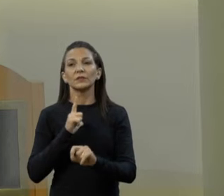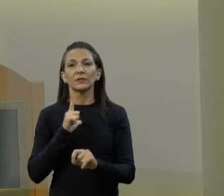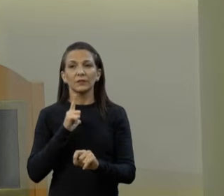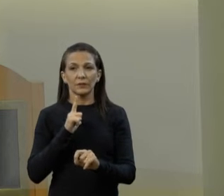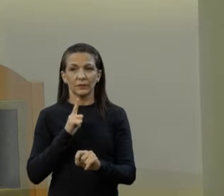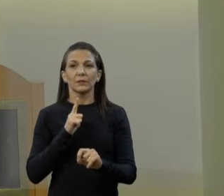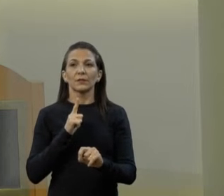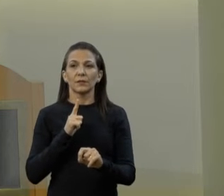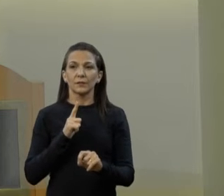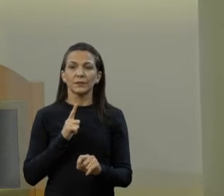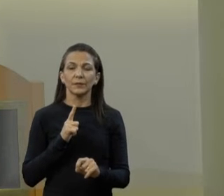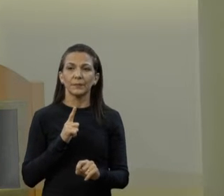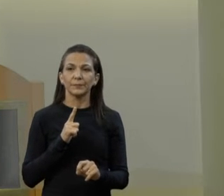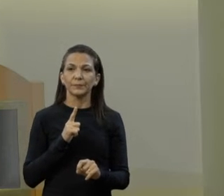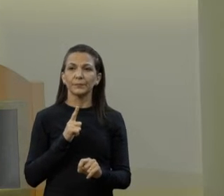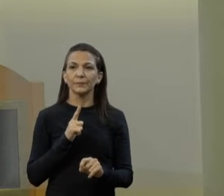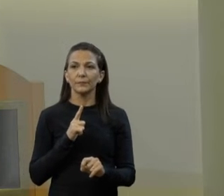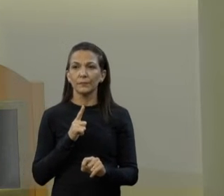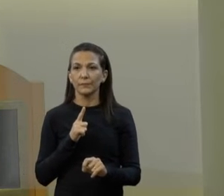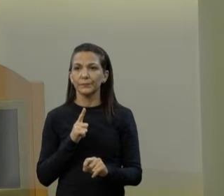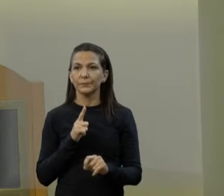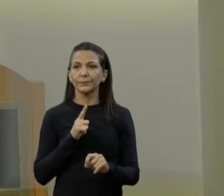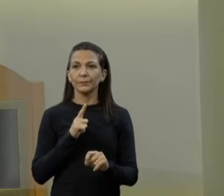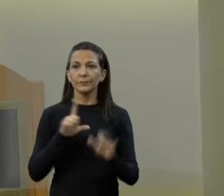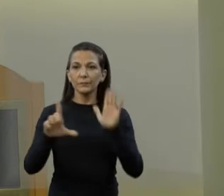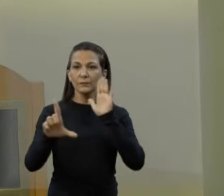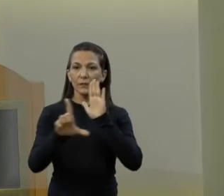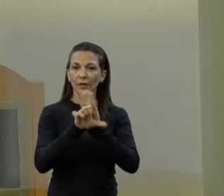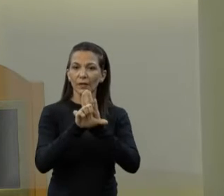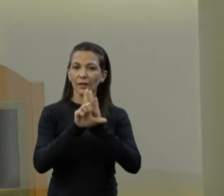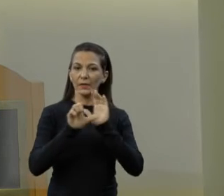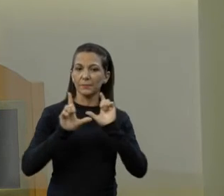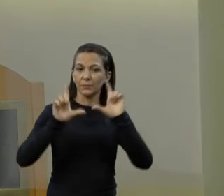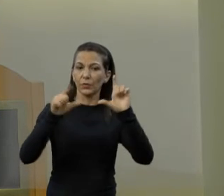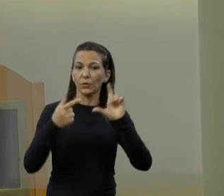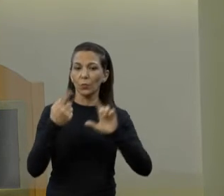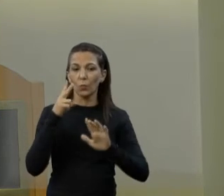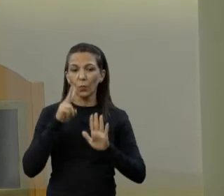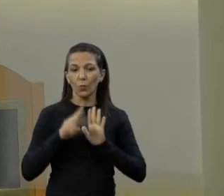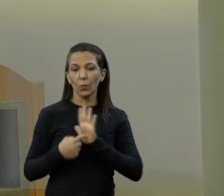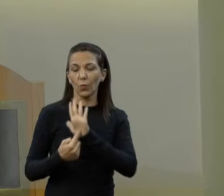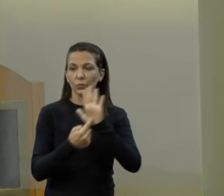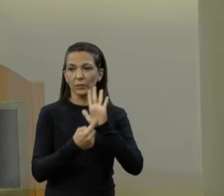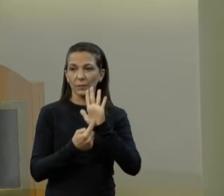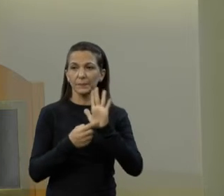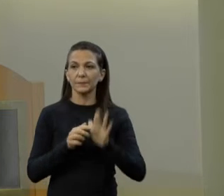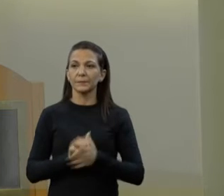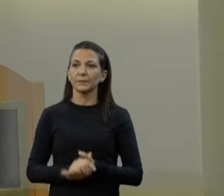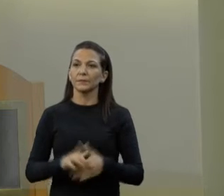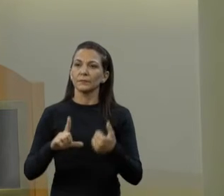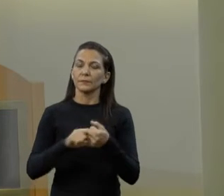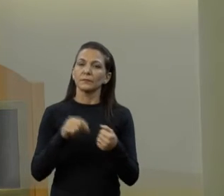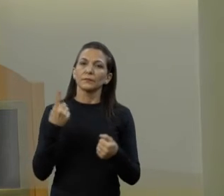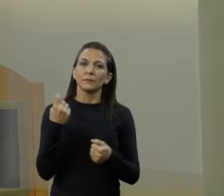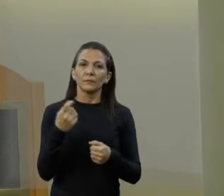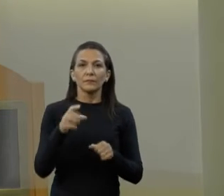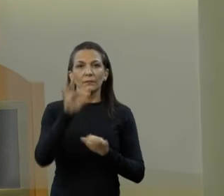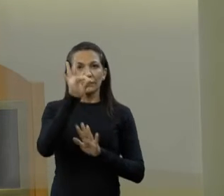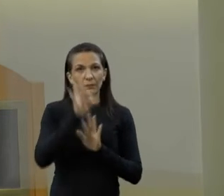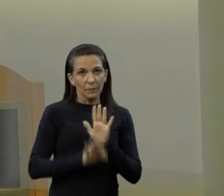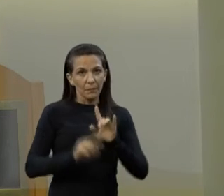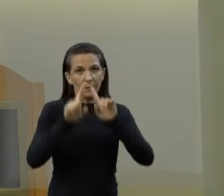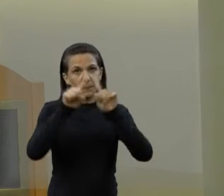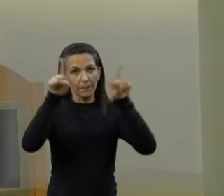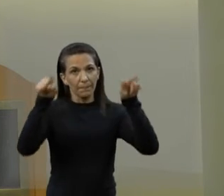se aí a íntegra desta lei complementar a o parágrafo único o texto impressa